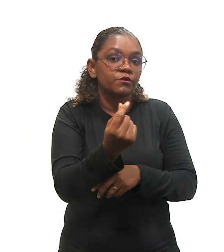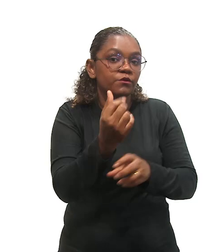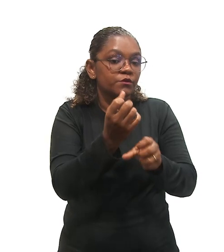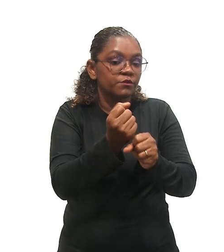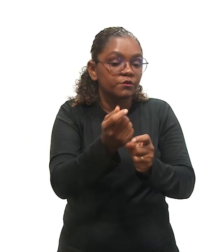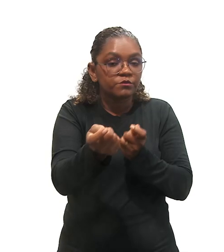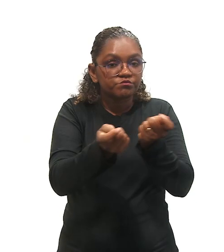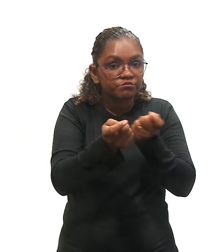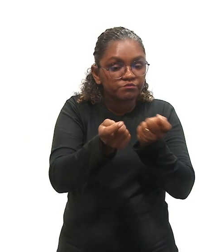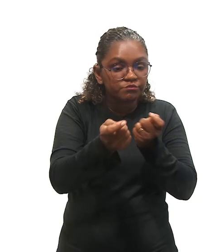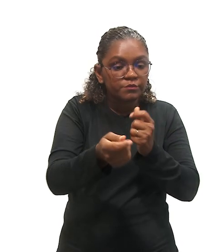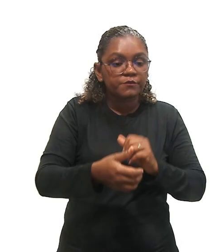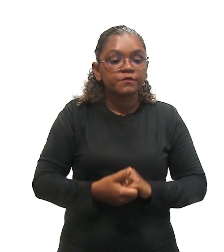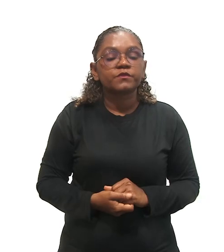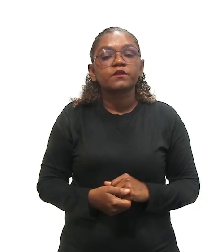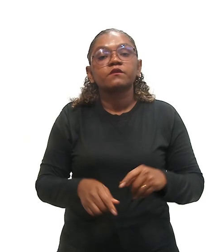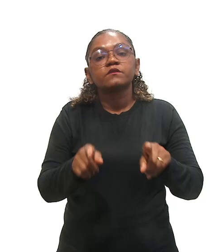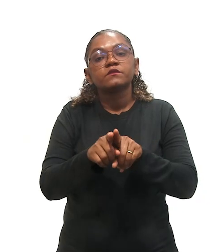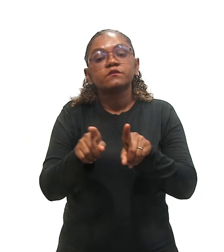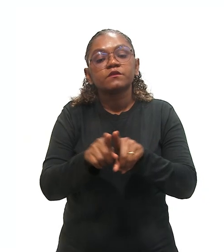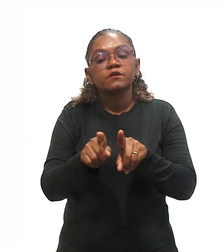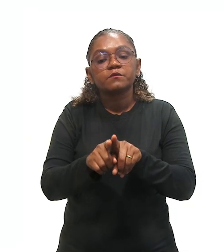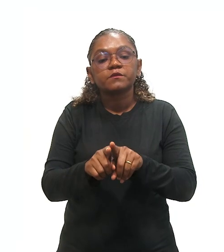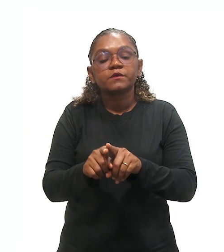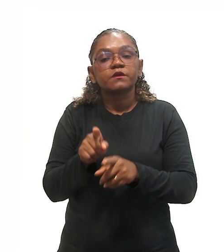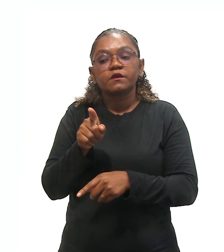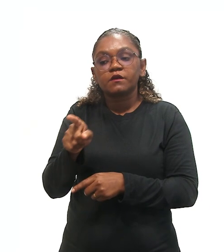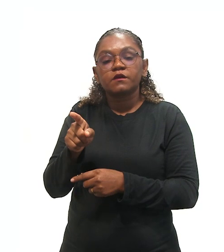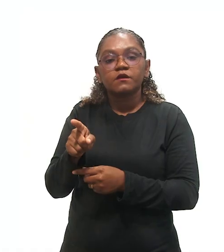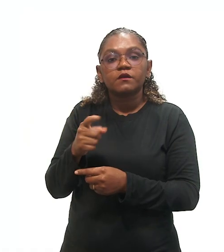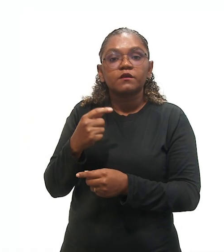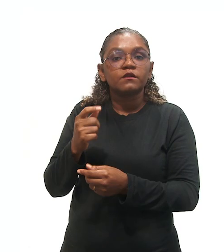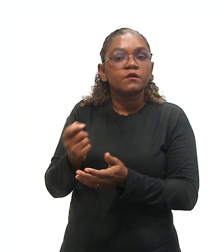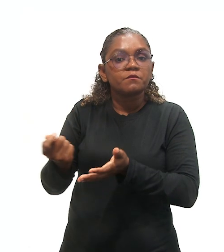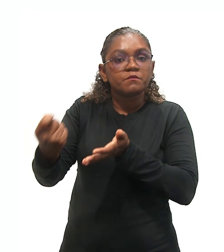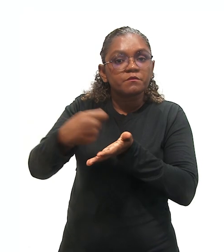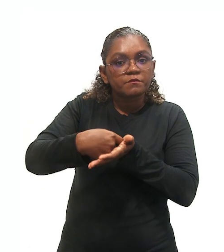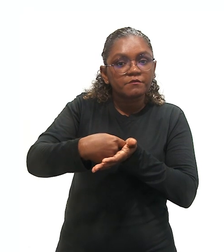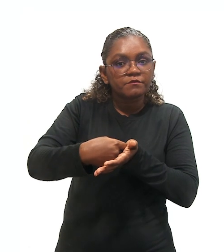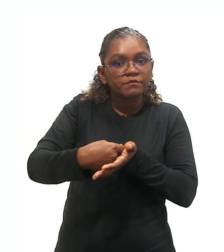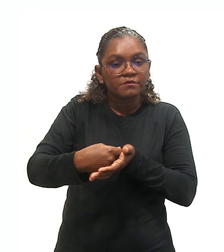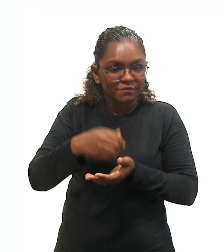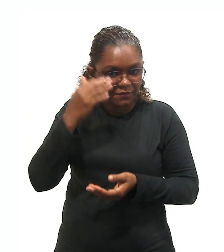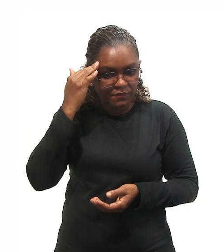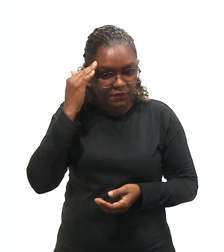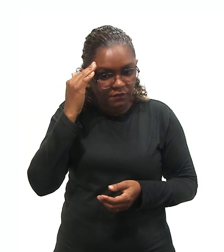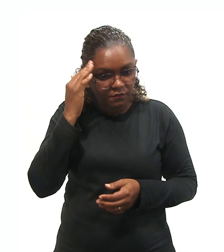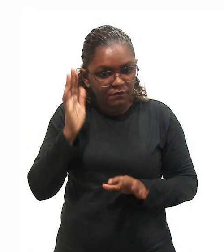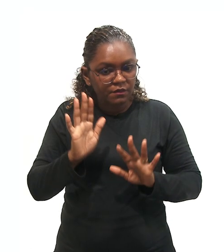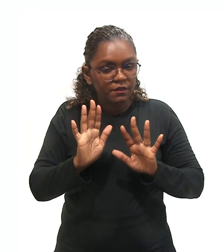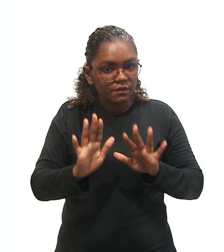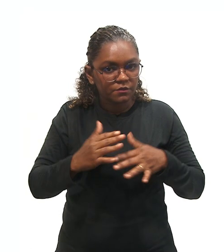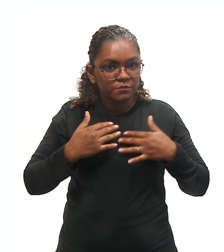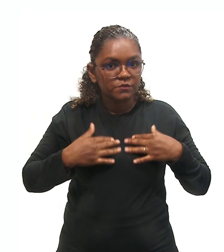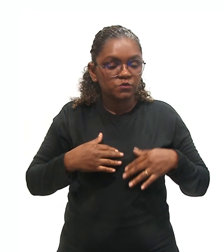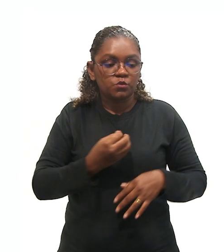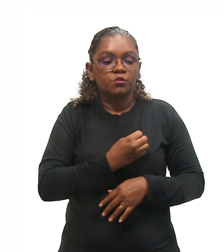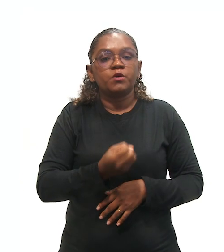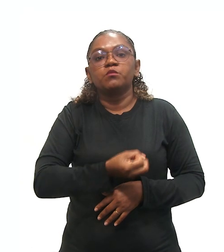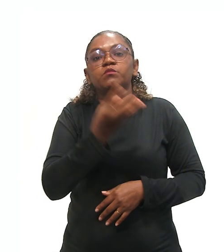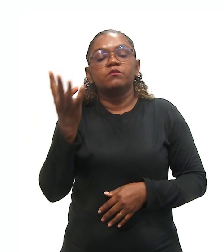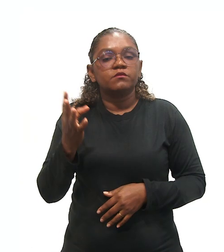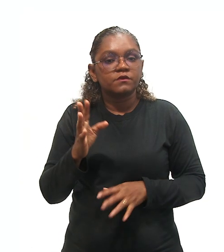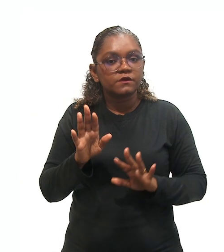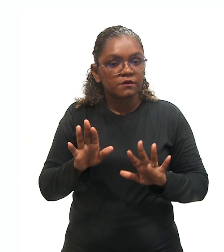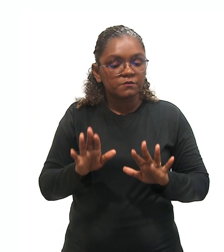controle de credores. Falei para vocês que não ia trazer muitos números para não assustar,